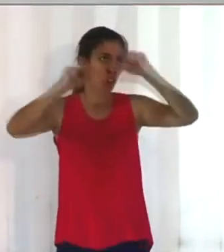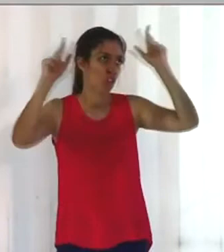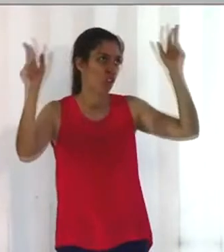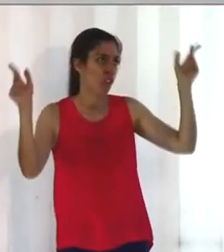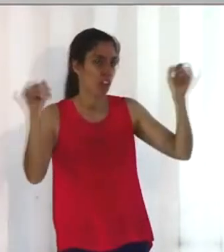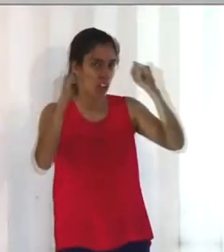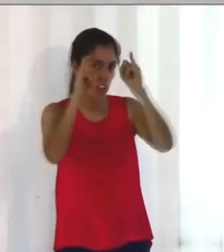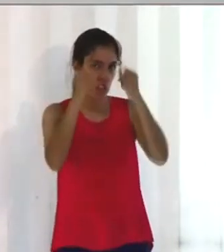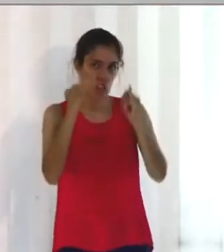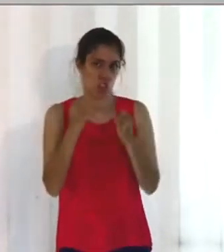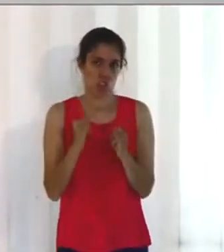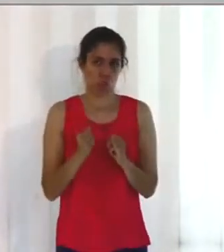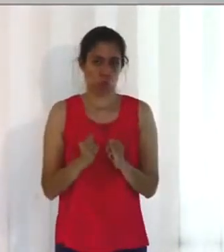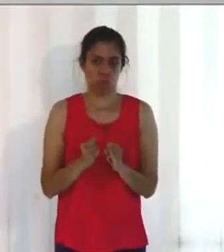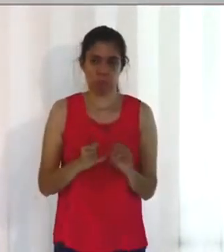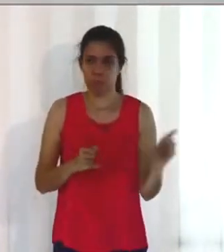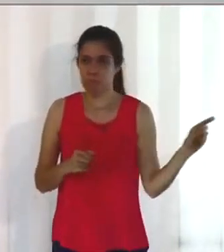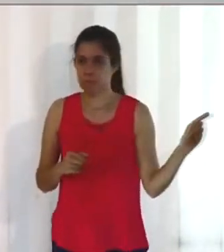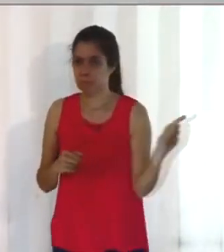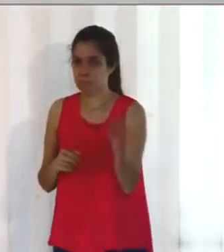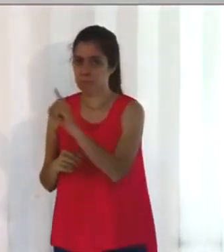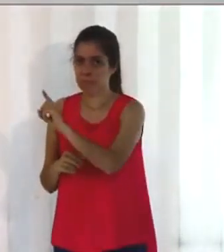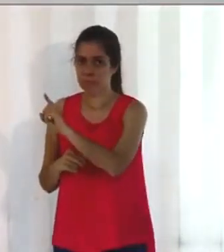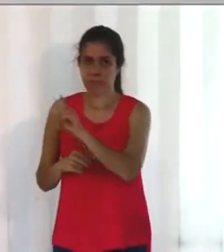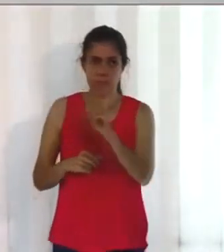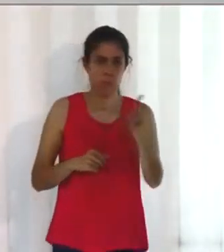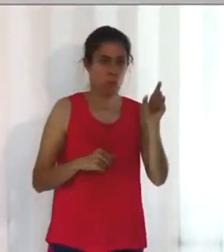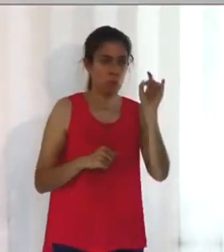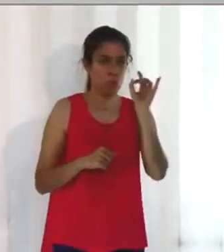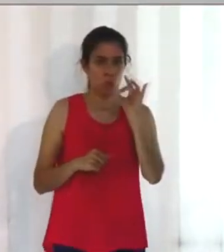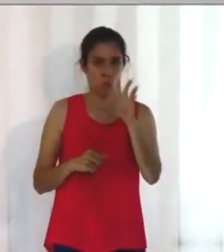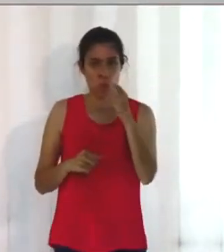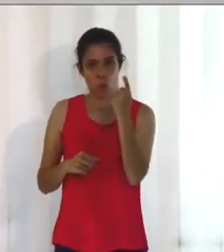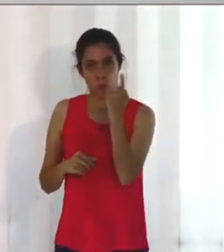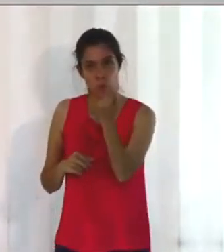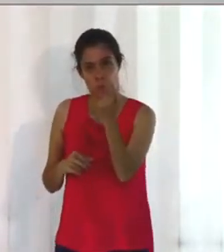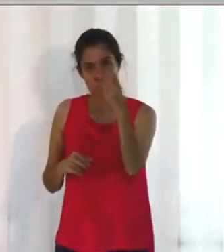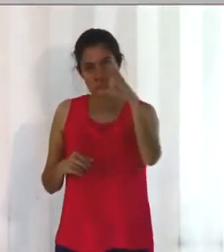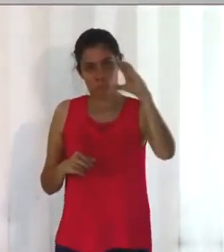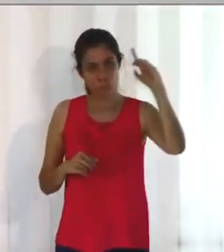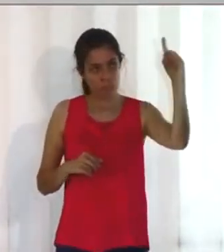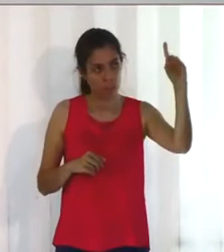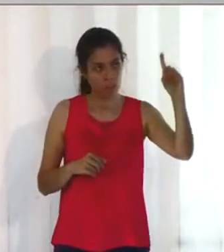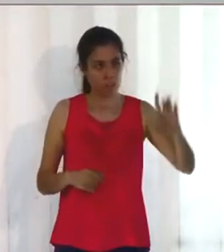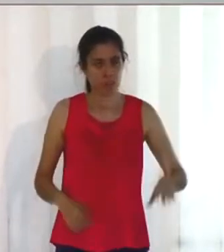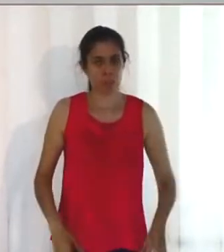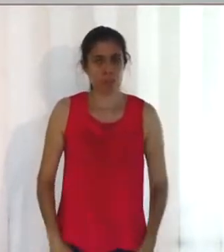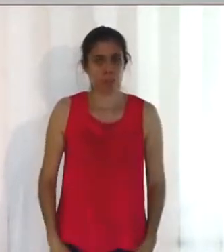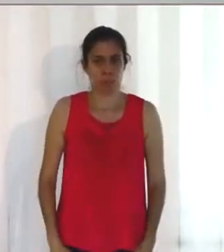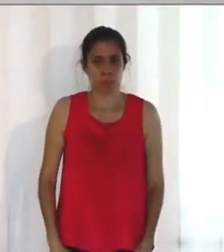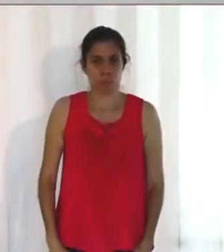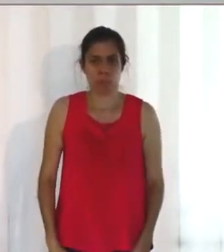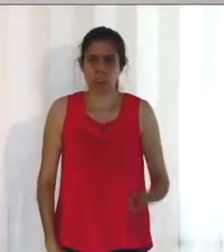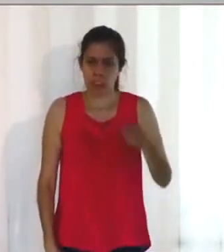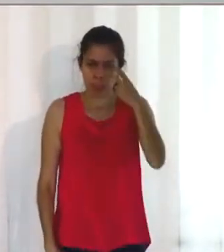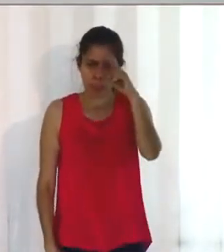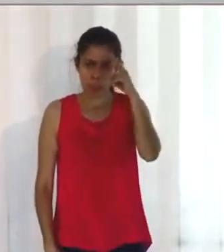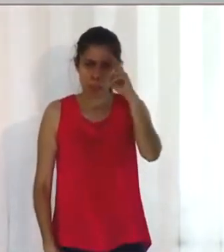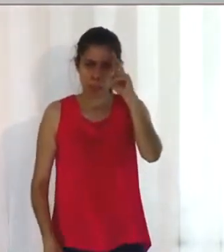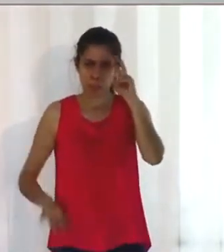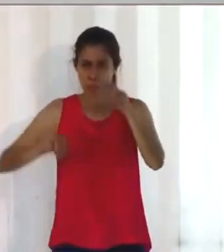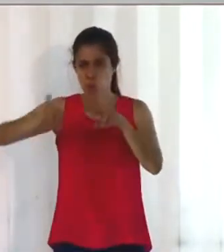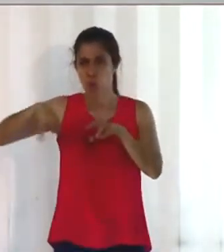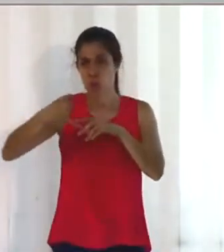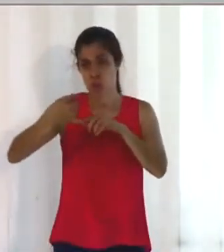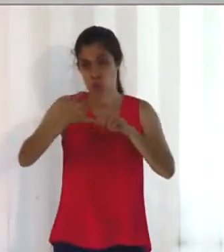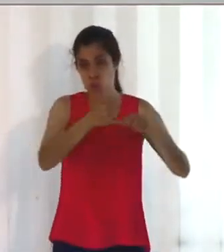quis dizer. Josué pergunta para eles, a quem vocês vão servir? Ao povo que estava lá no Egito, aos deuses lá do Egito, ou